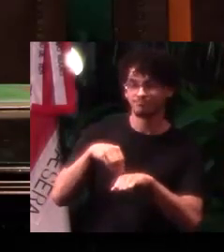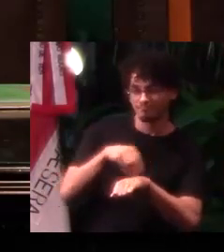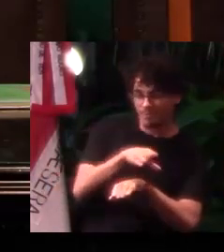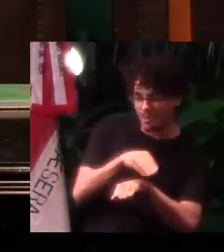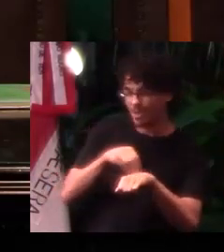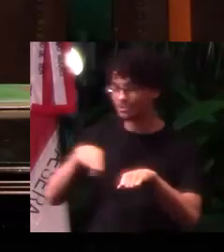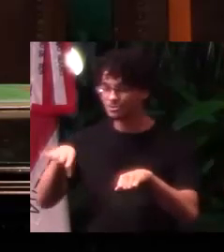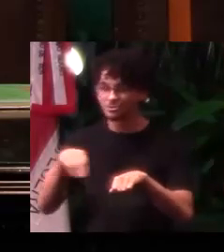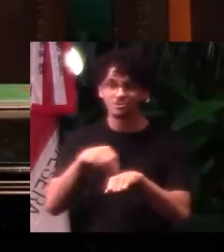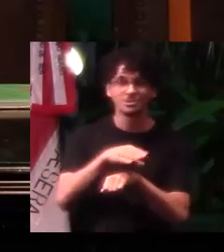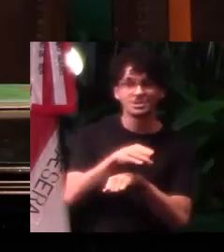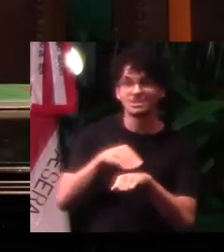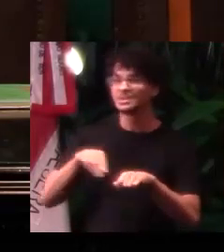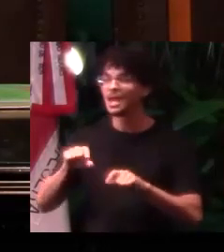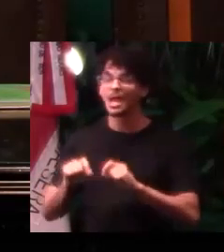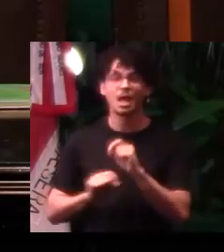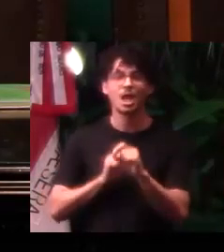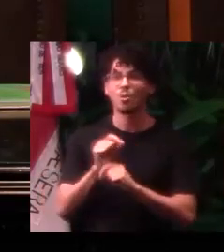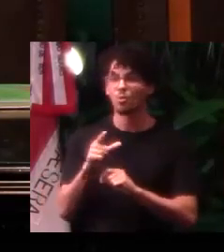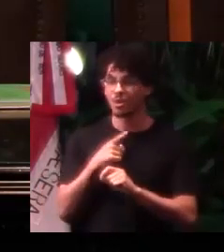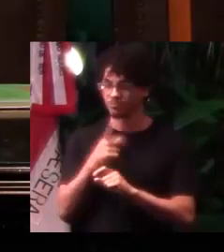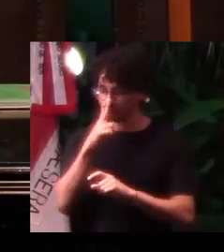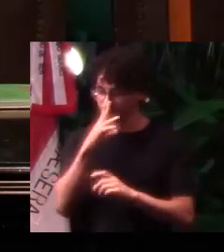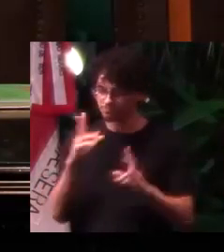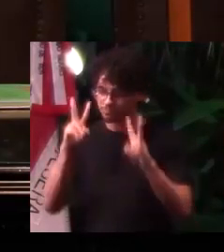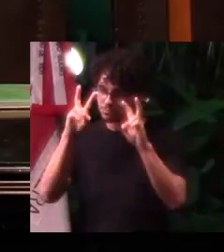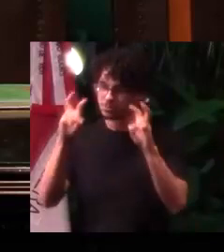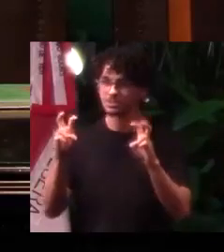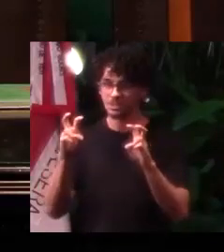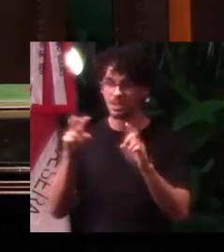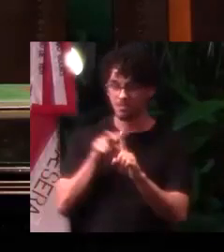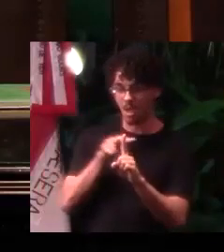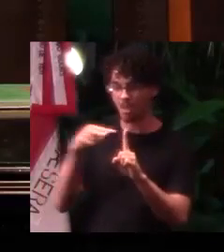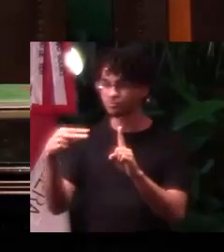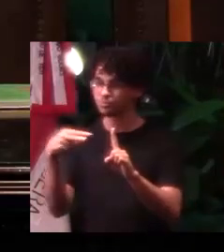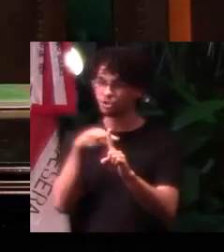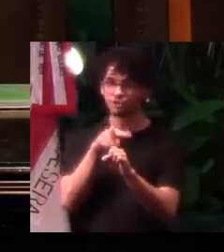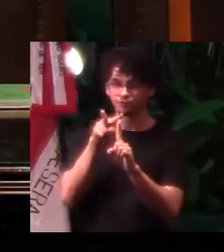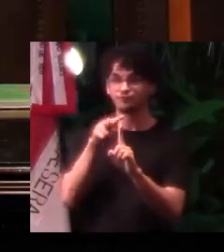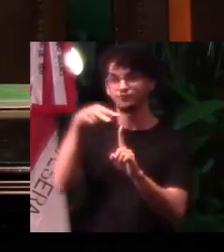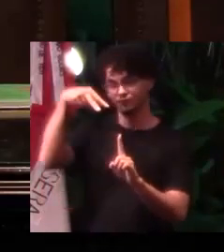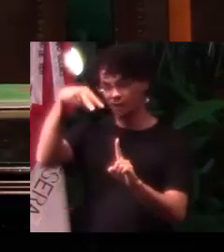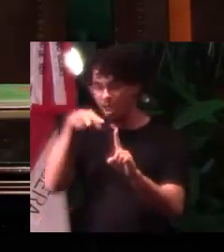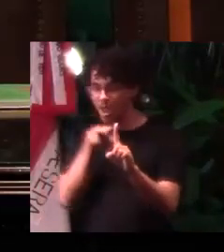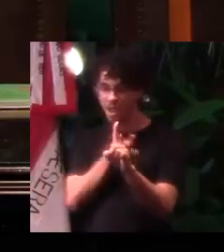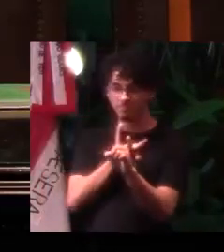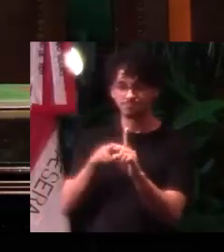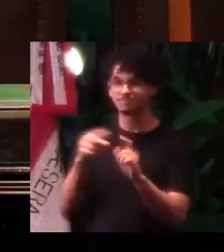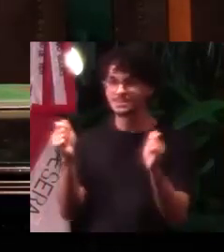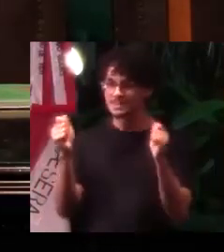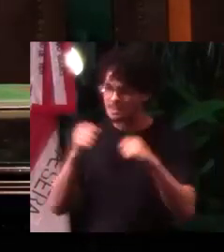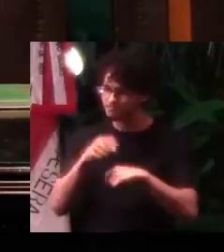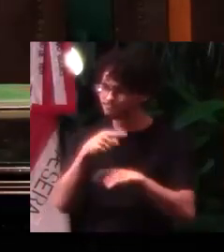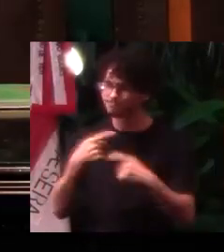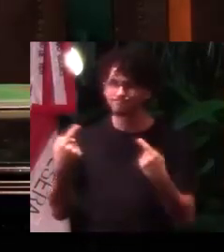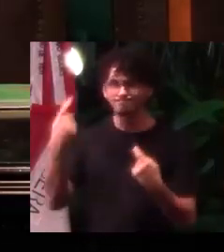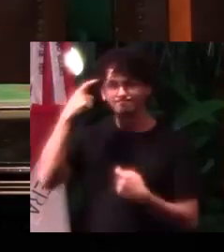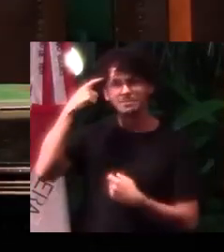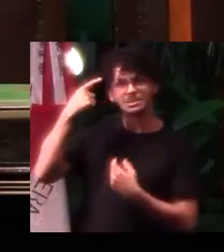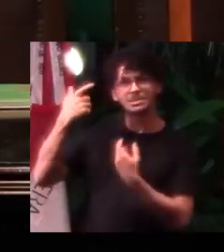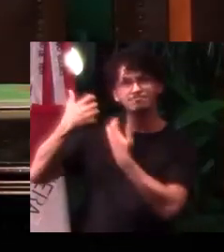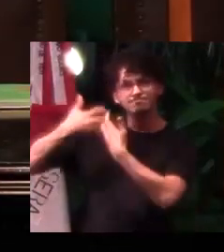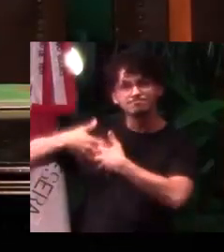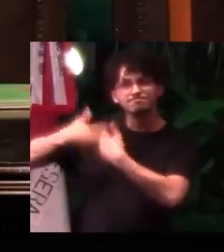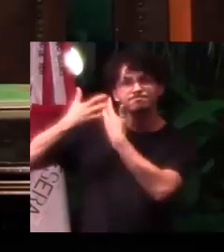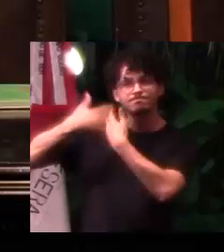por uma abordagem verticalizada, uma abordagem de alto nível, e